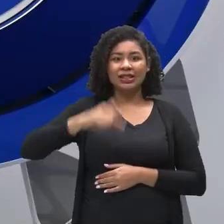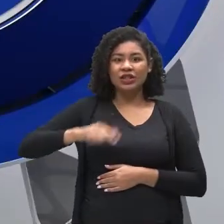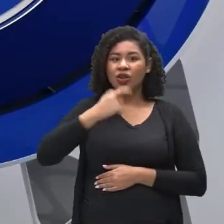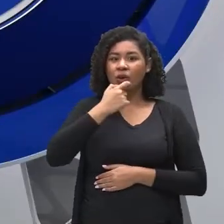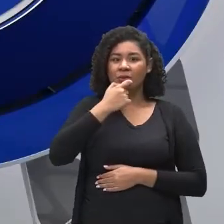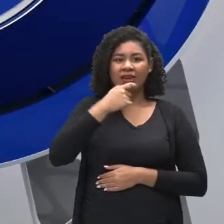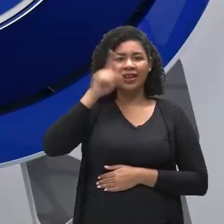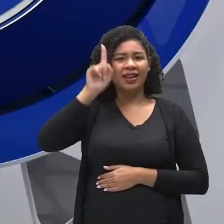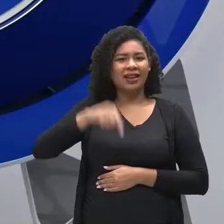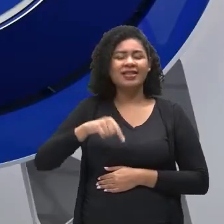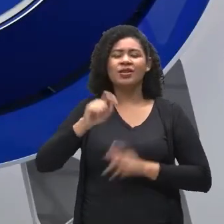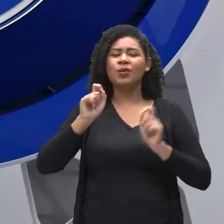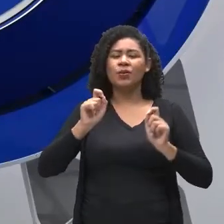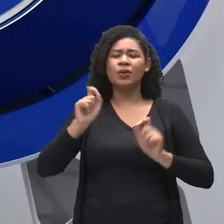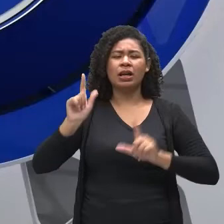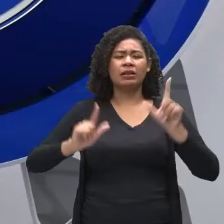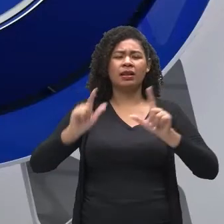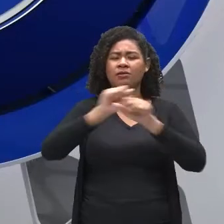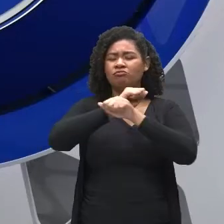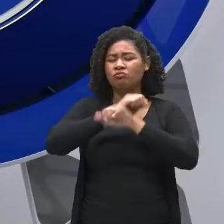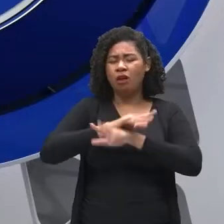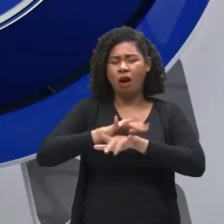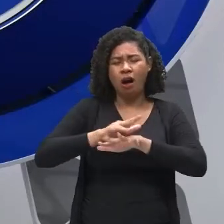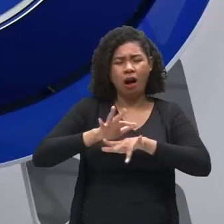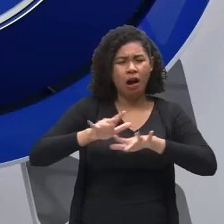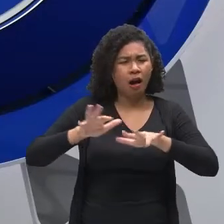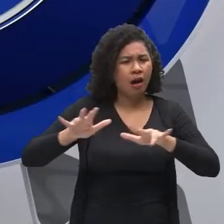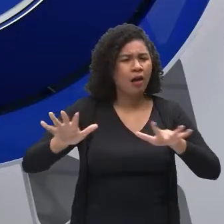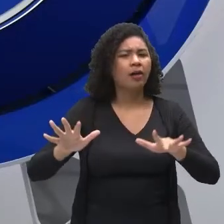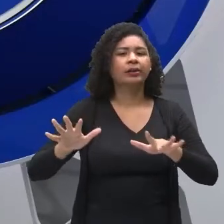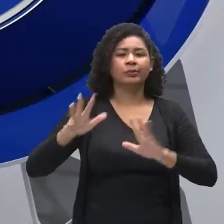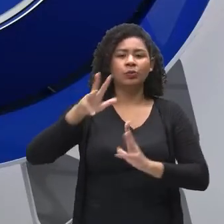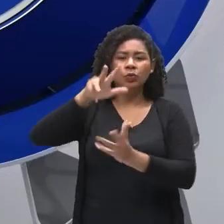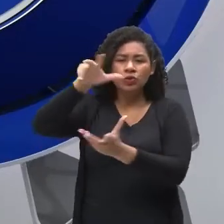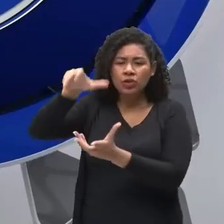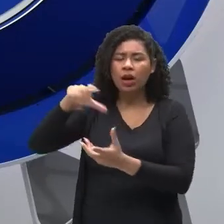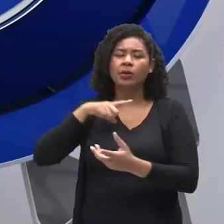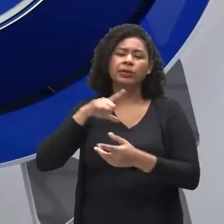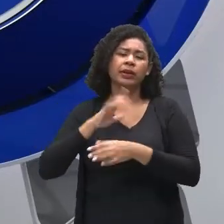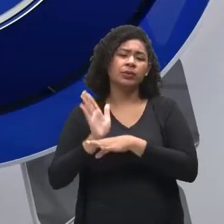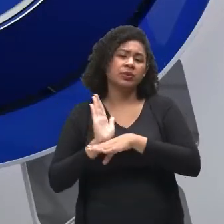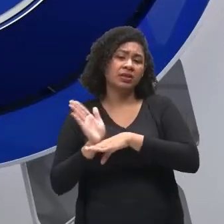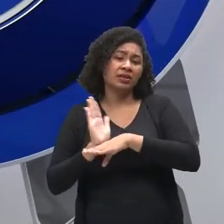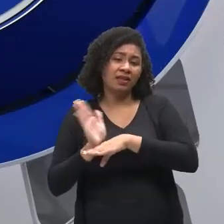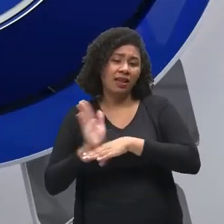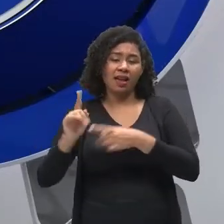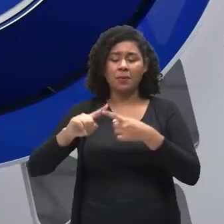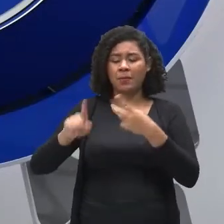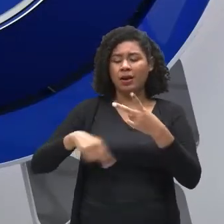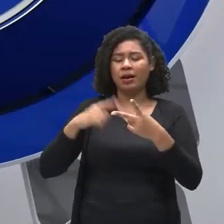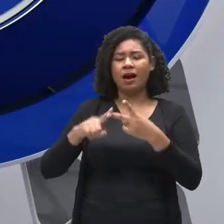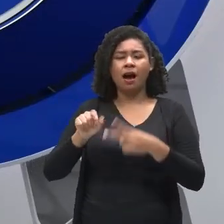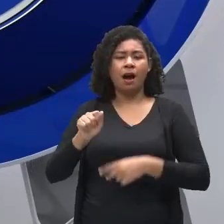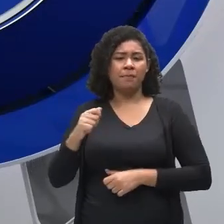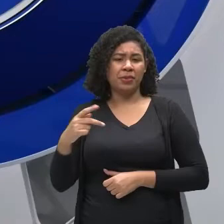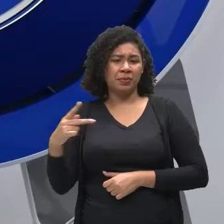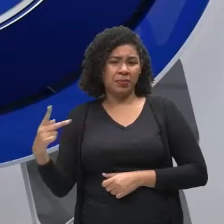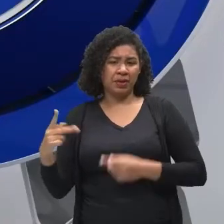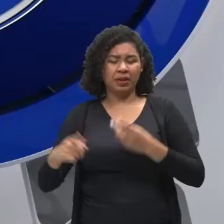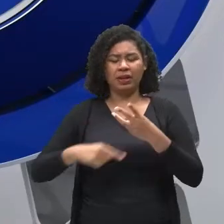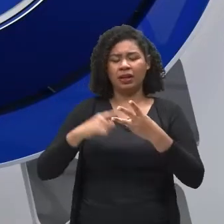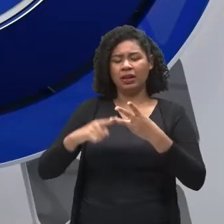da mídia mundial. No cinema, nos aplicativos, nas redes sociais,